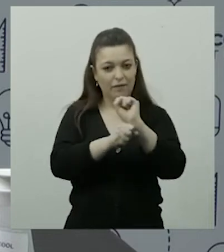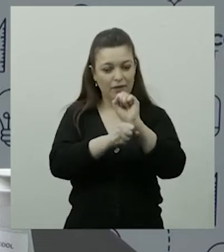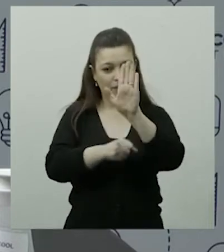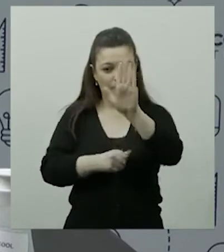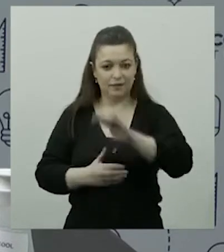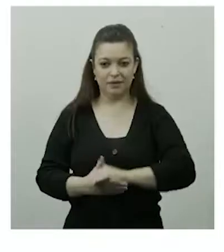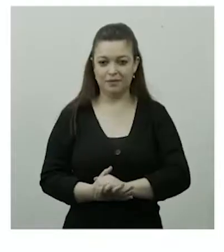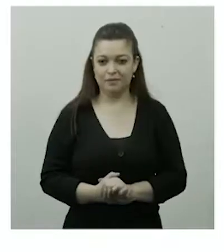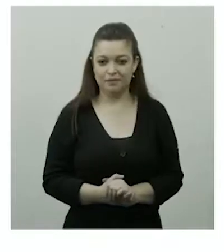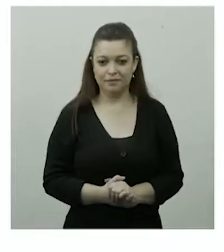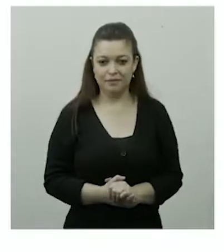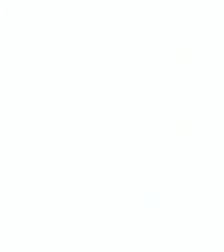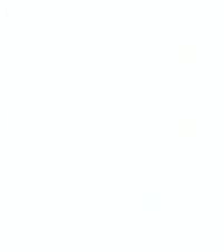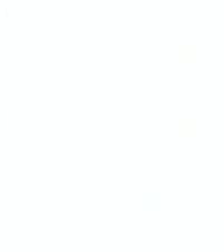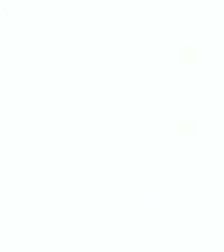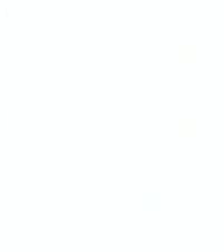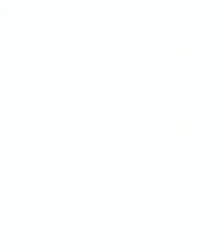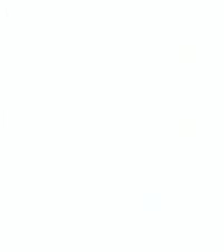a resposta.